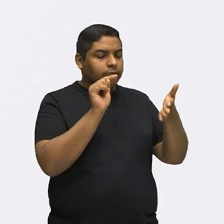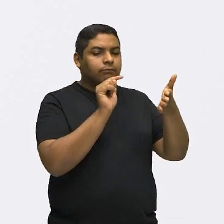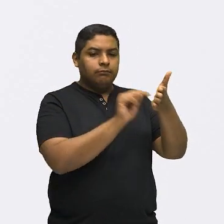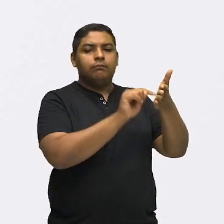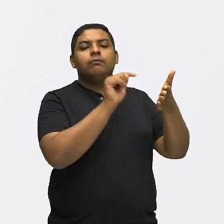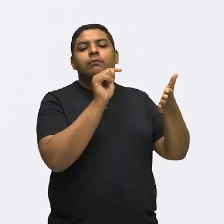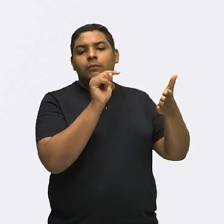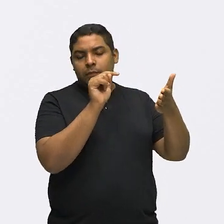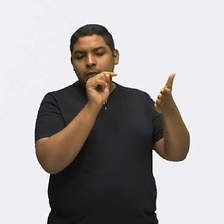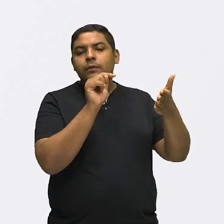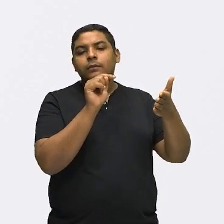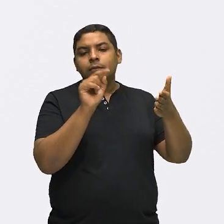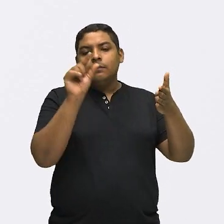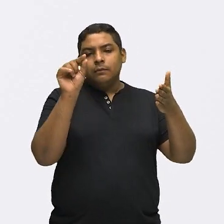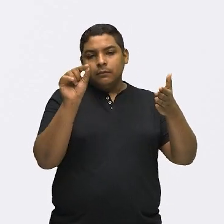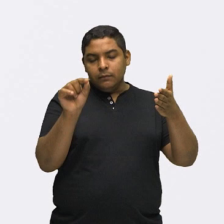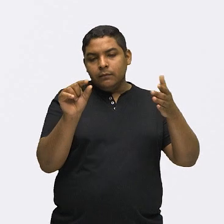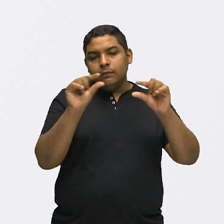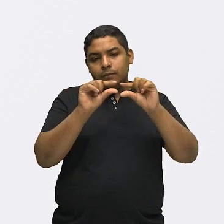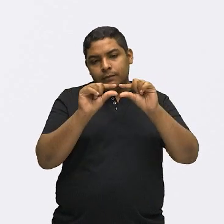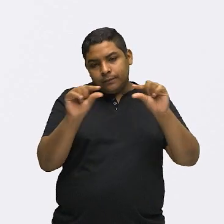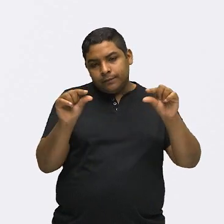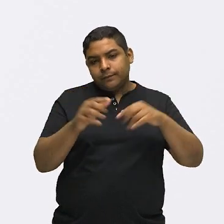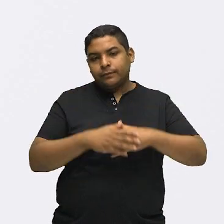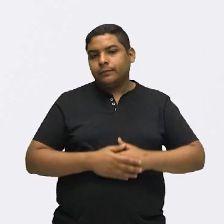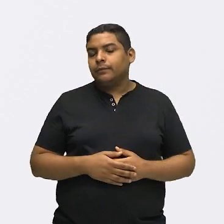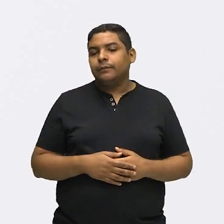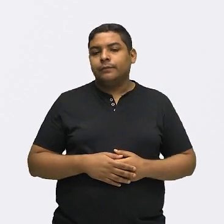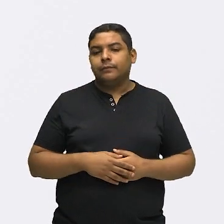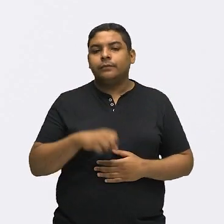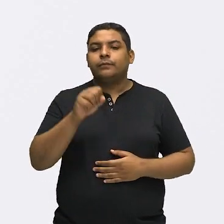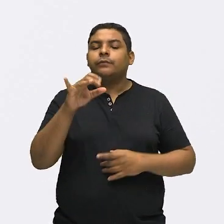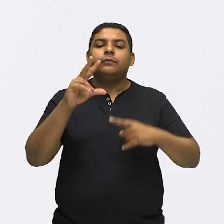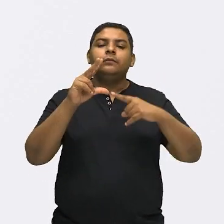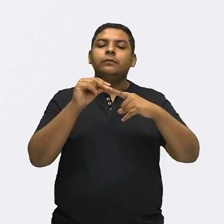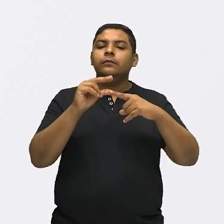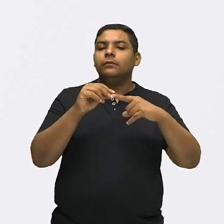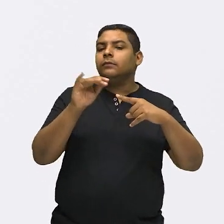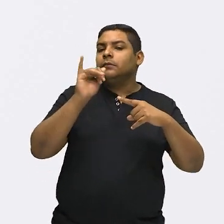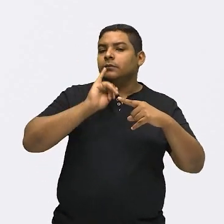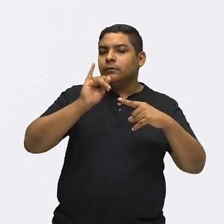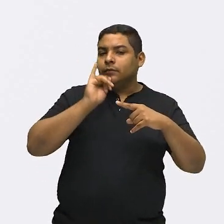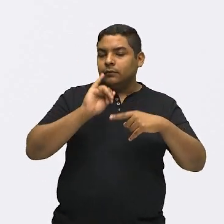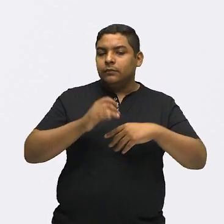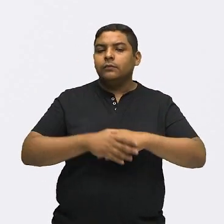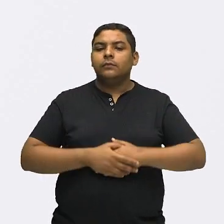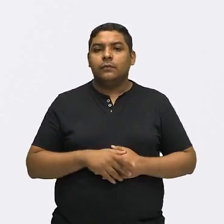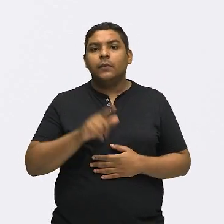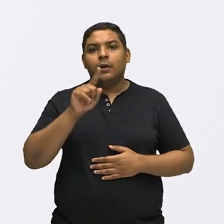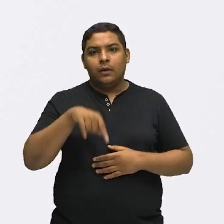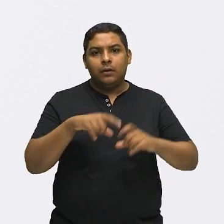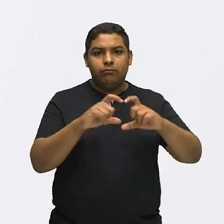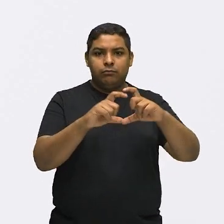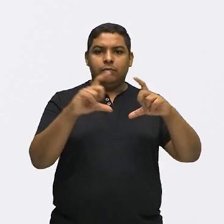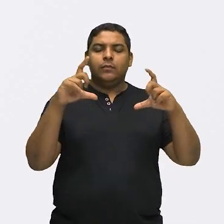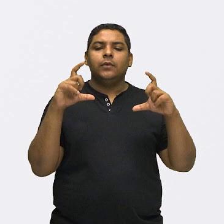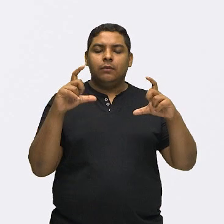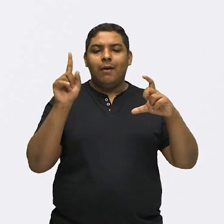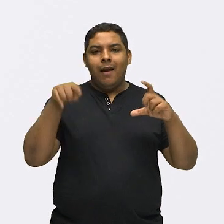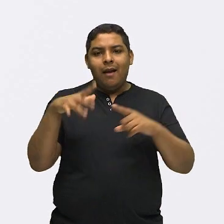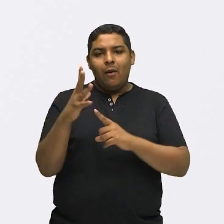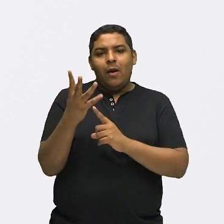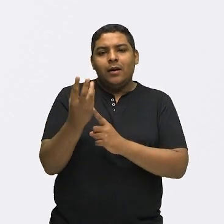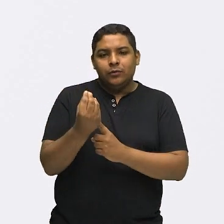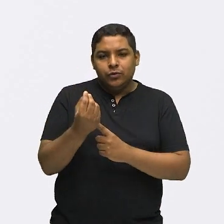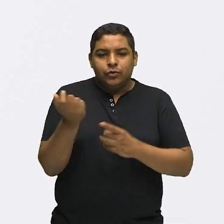ponto bem pequeno porque é um lápis. Mas se esse lápis fosse bem grosso, então fosse um pincel com tinta, então ele ia ser maior. Então, é o artista